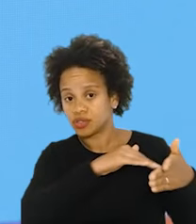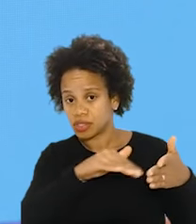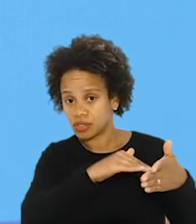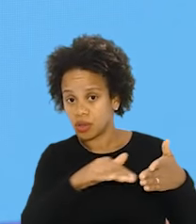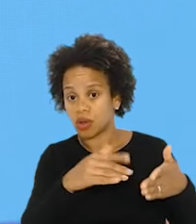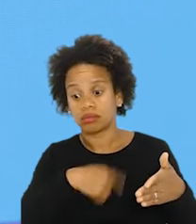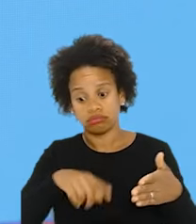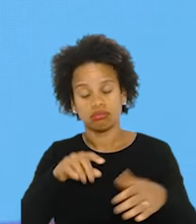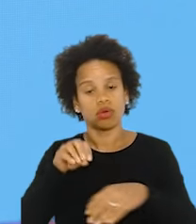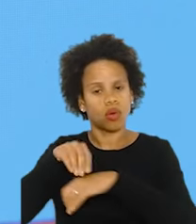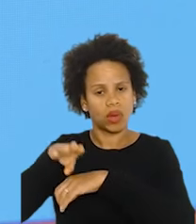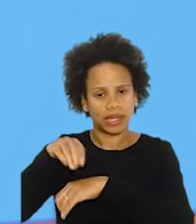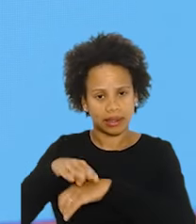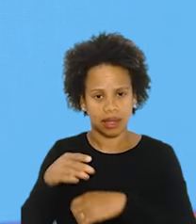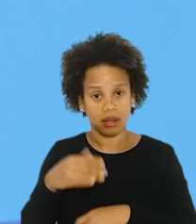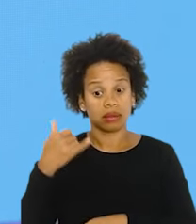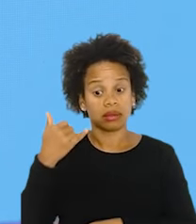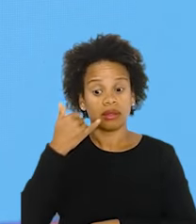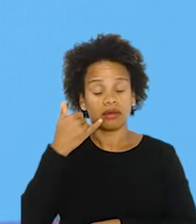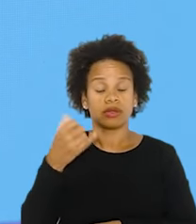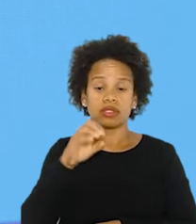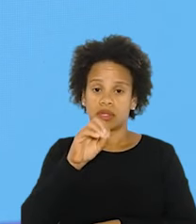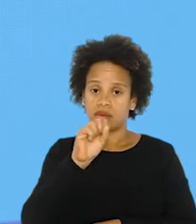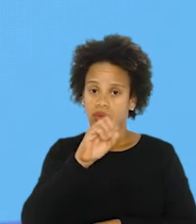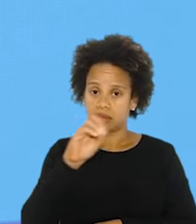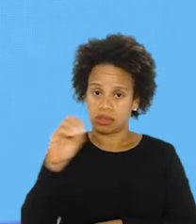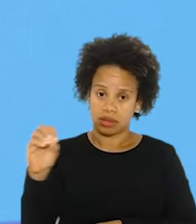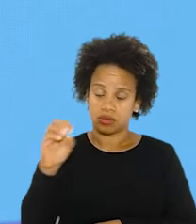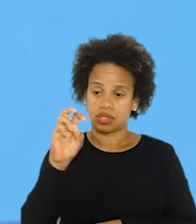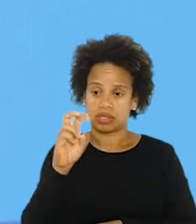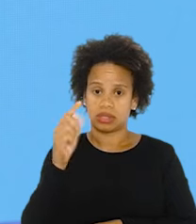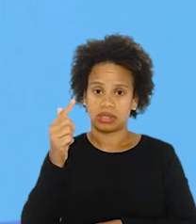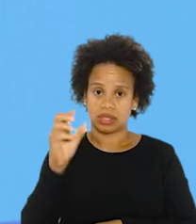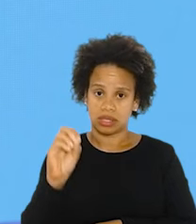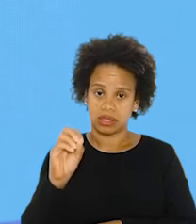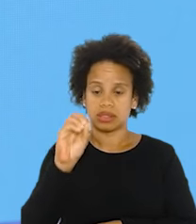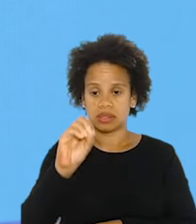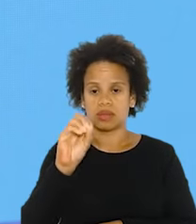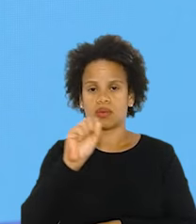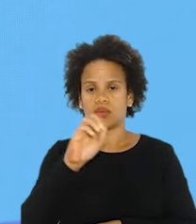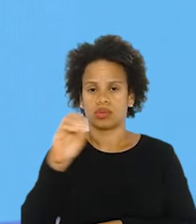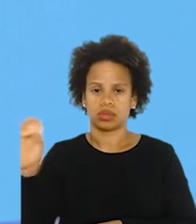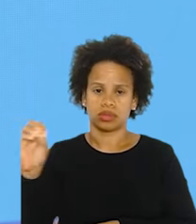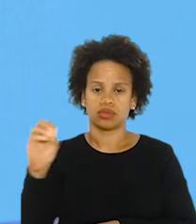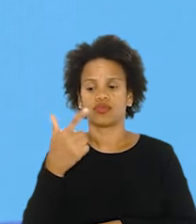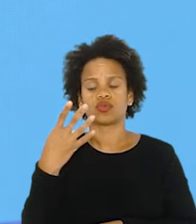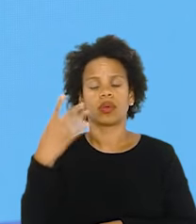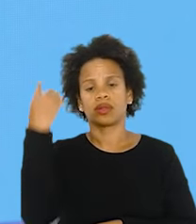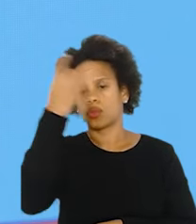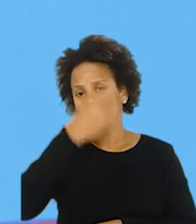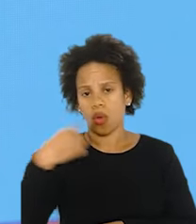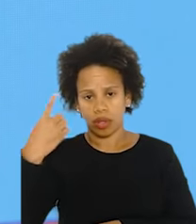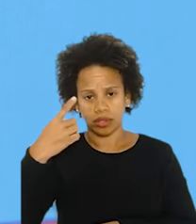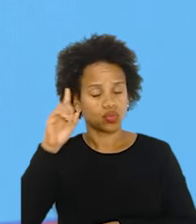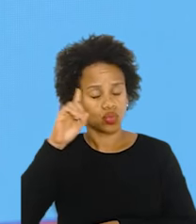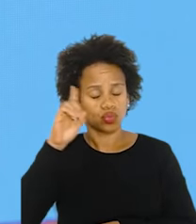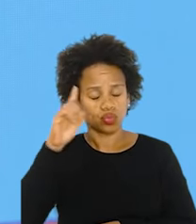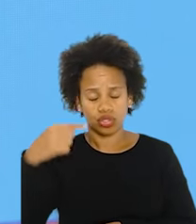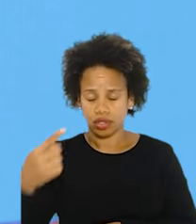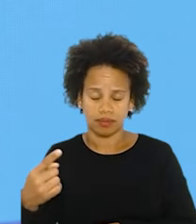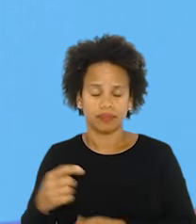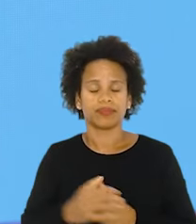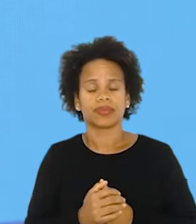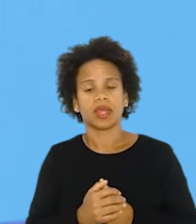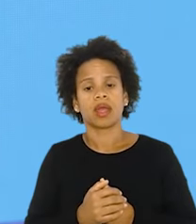para te orientar o telefone mais uma vez é o 0800 570 800 funciona 24 horas por dia 7 dias por semana então vamos lá